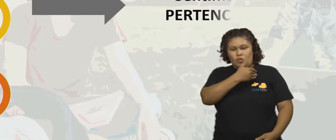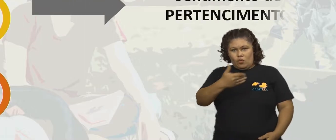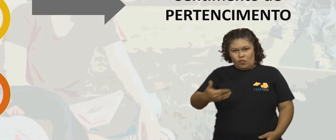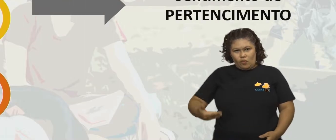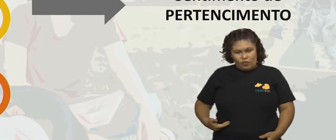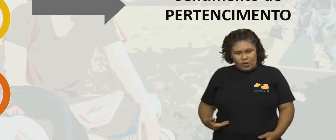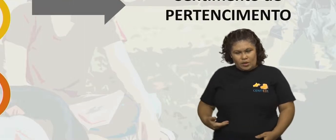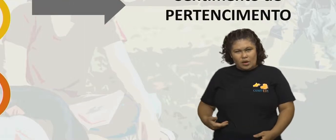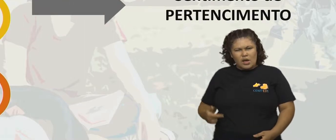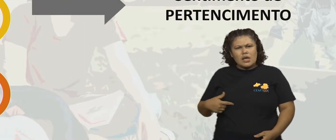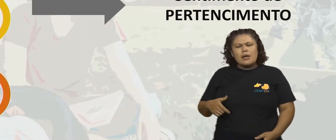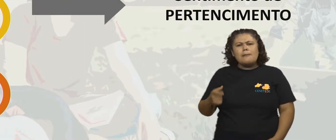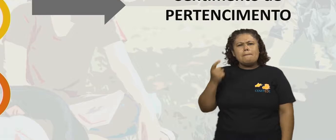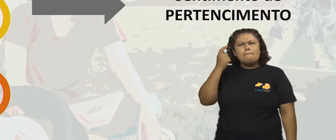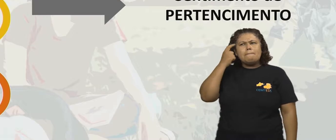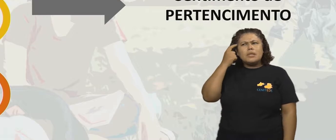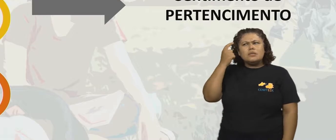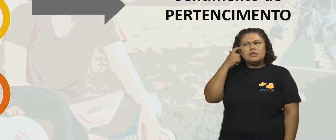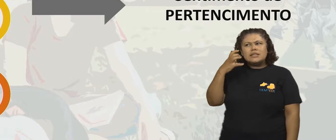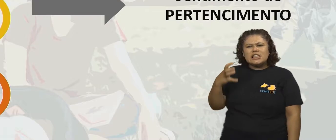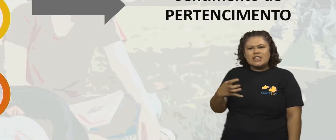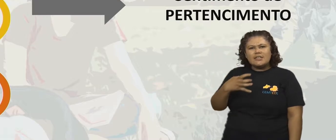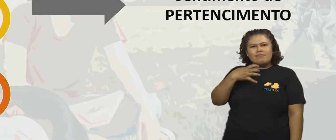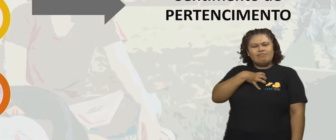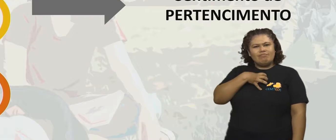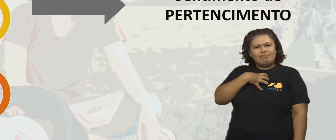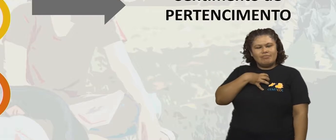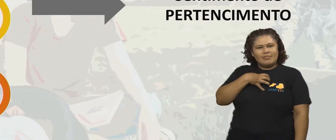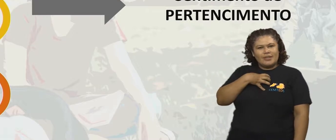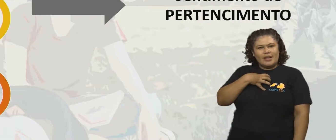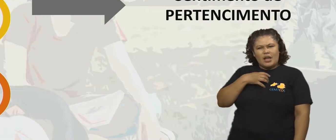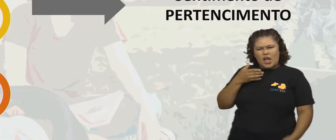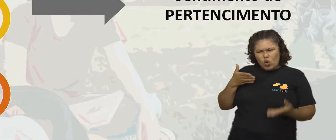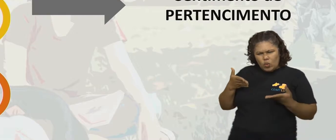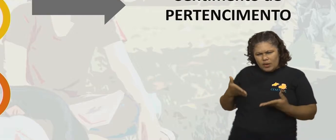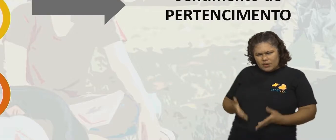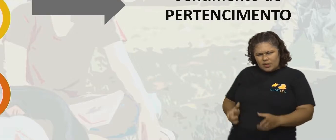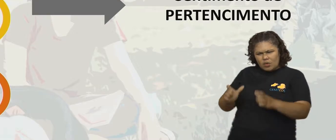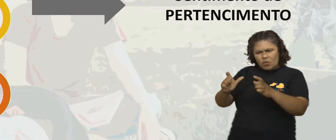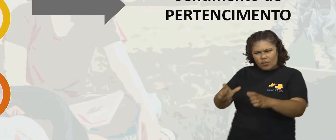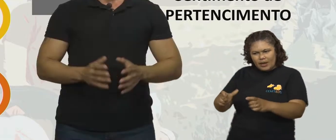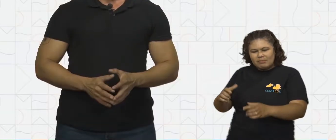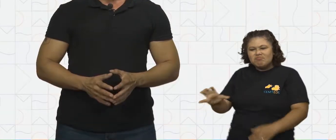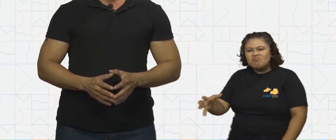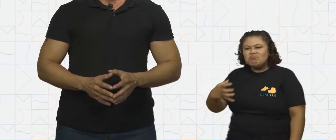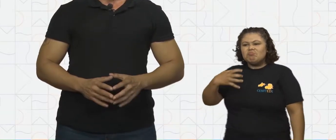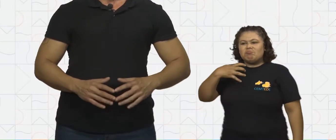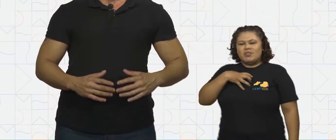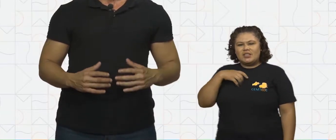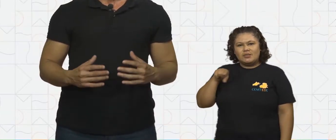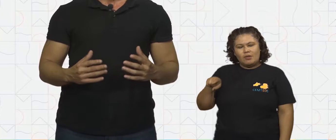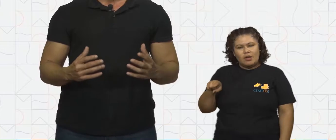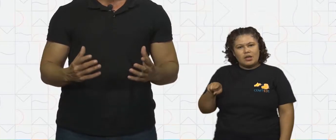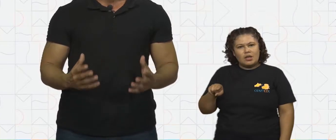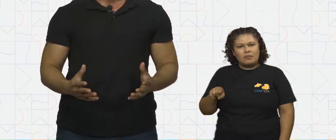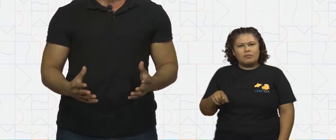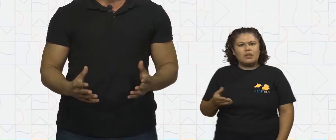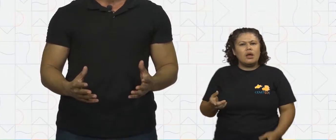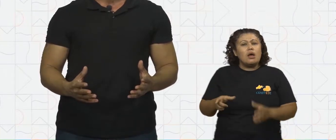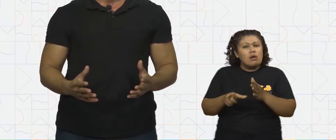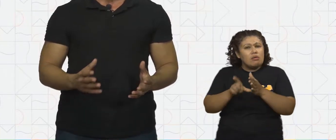de pertencimento, com base na origem e na terra onde os cidadãos nascem. Percebemos que o sentimento